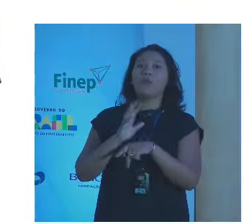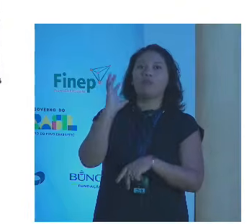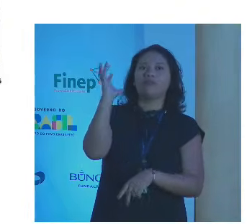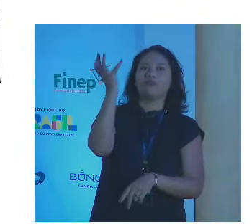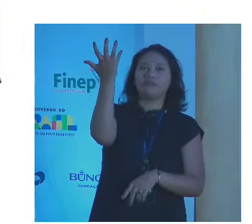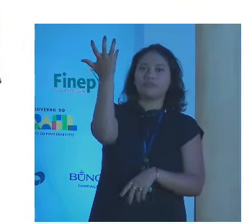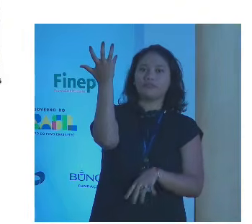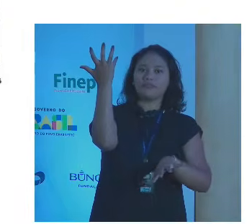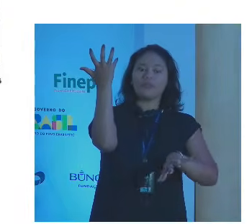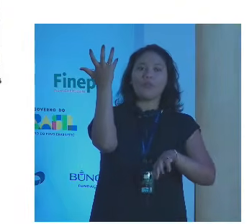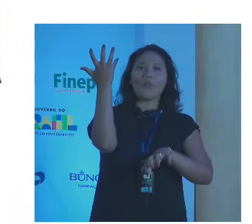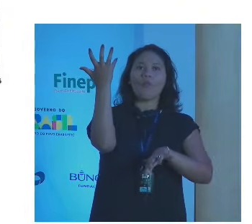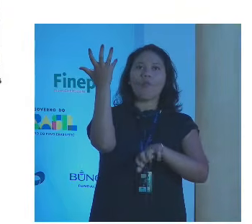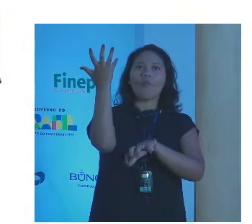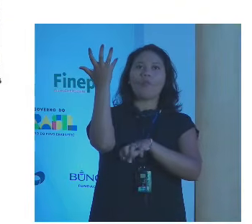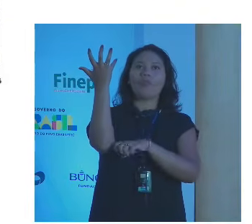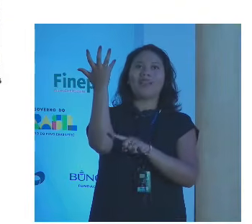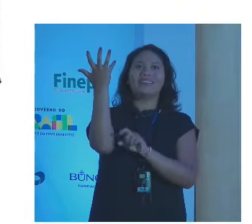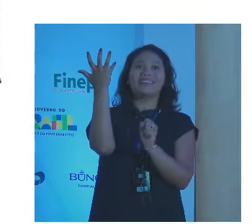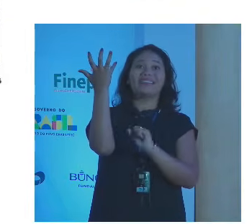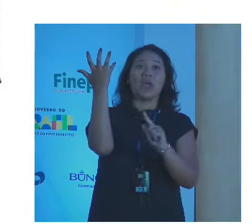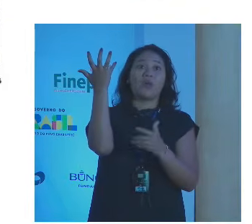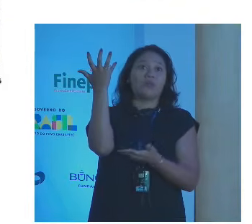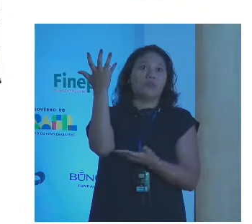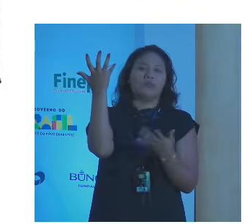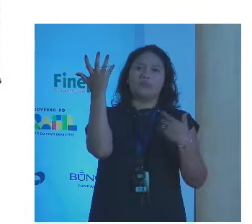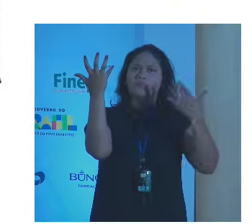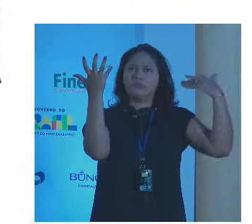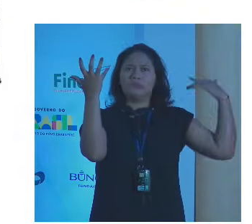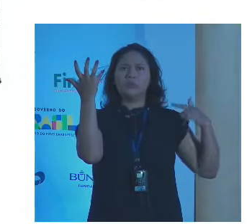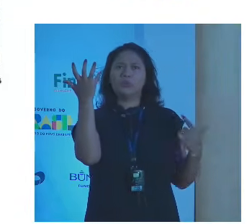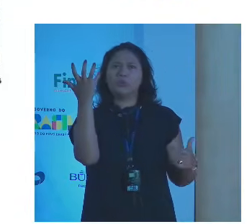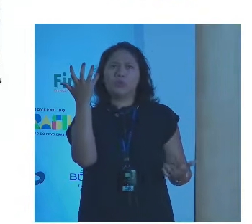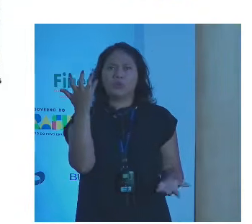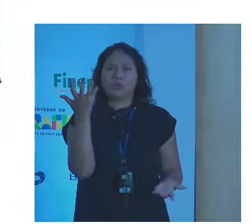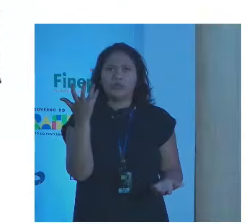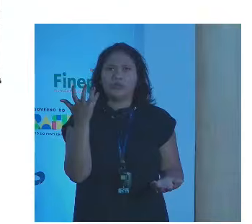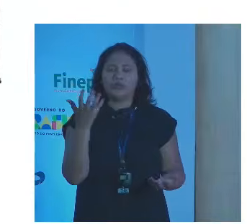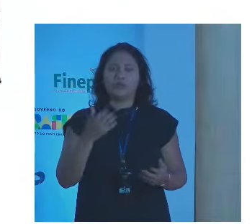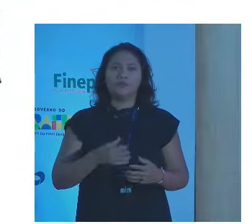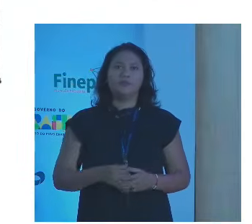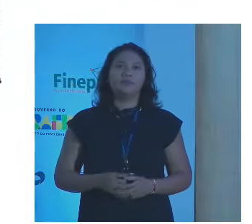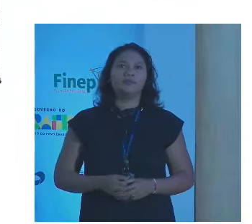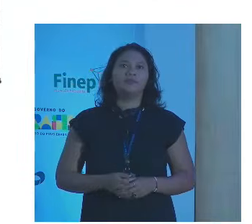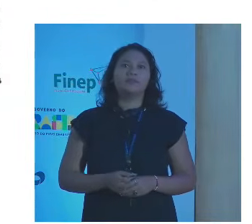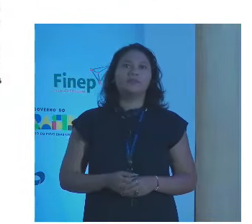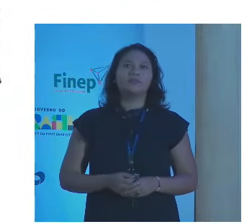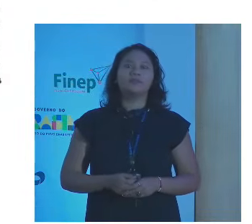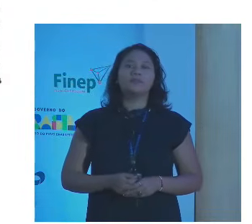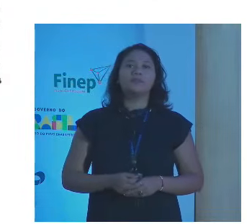salinização do lençol freático, por exemplo, que não acontecia há anos atrás, né?